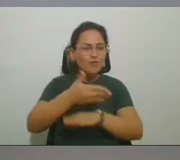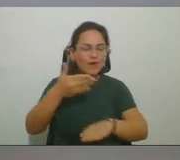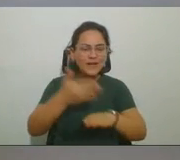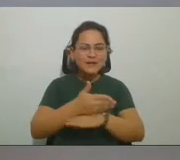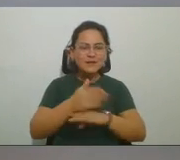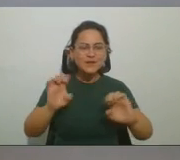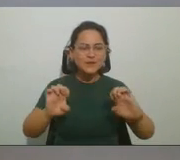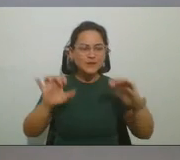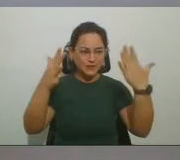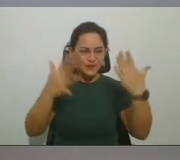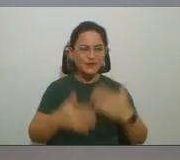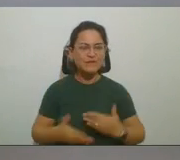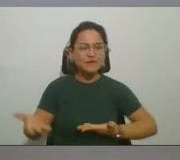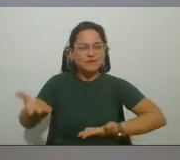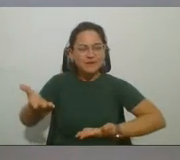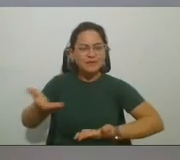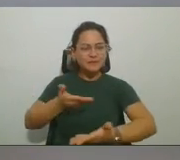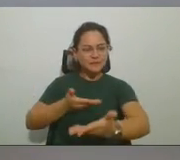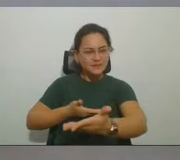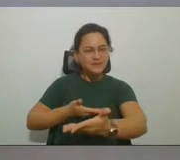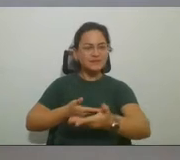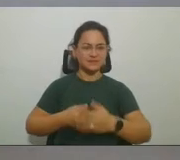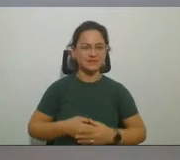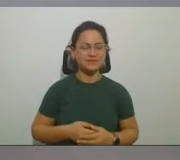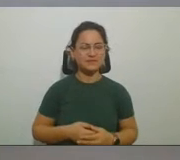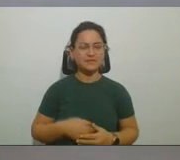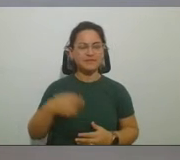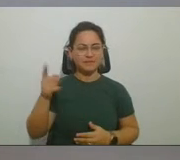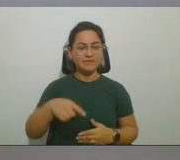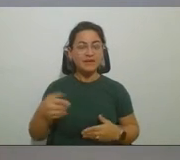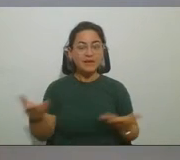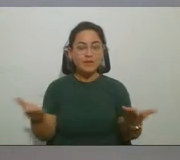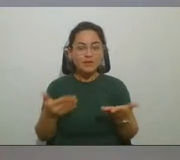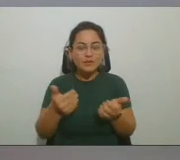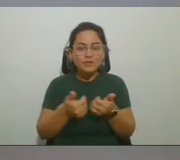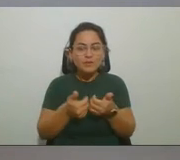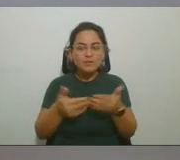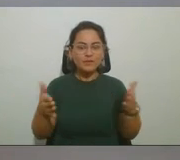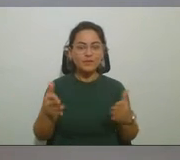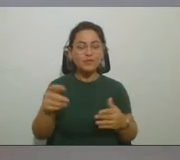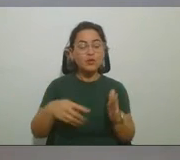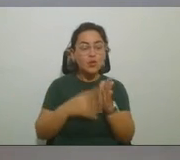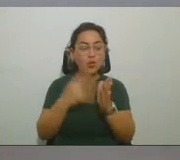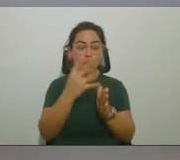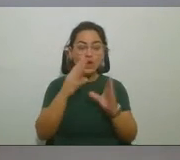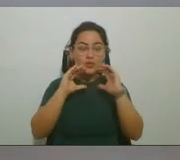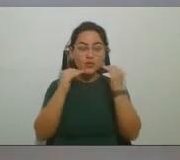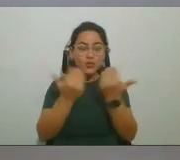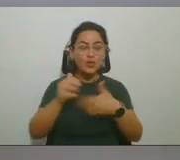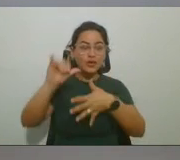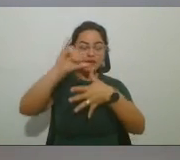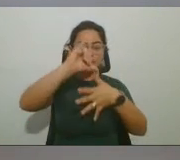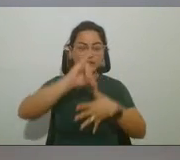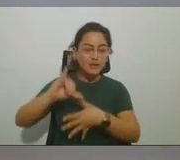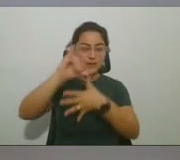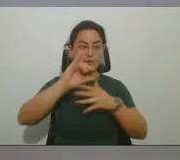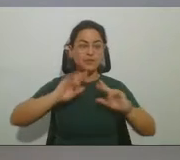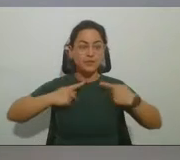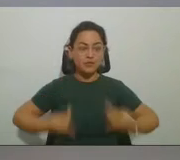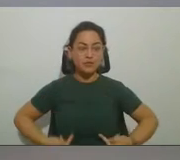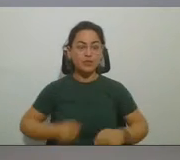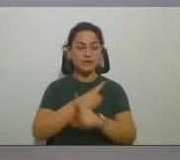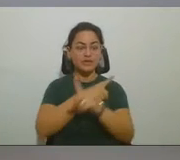evento mediando justamente a mesa de abertura do 4º Congresso Ibero-Americano de